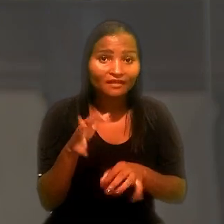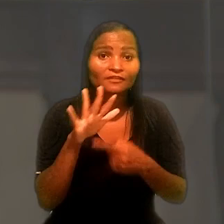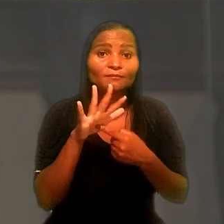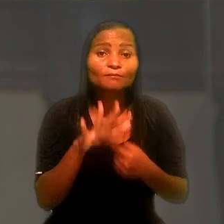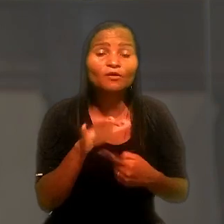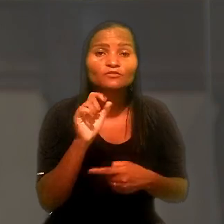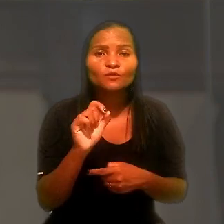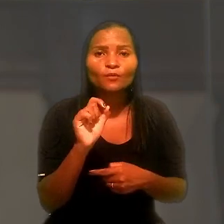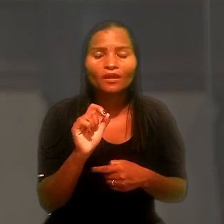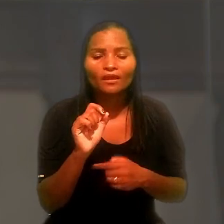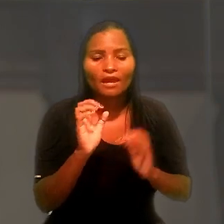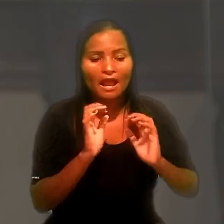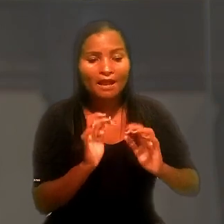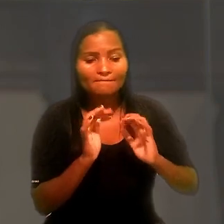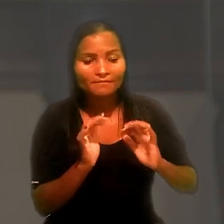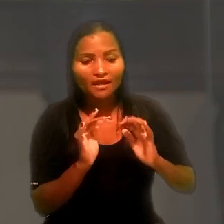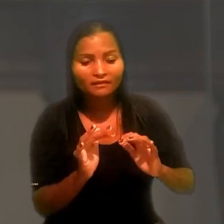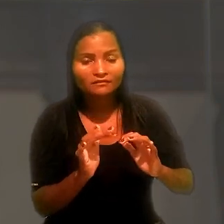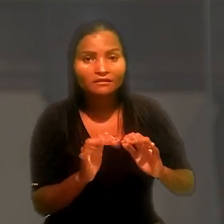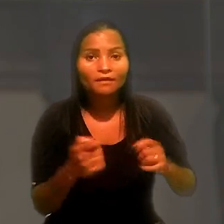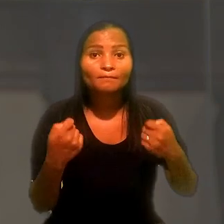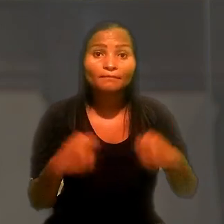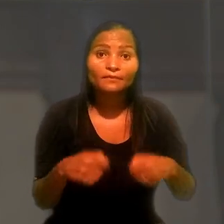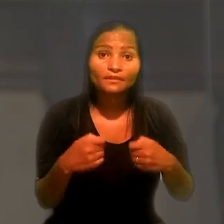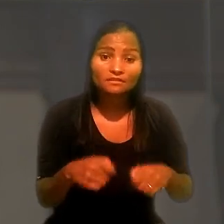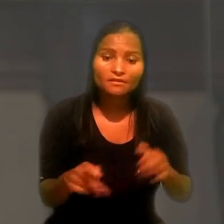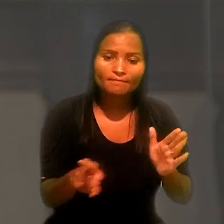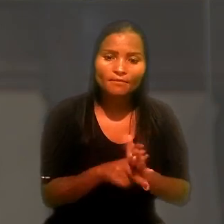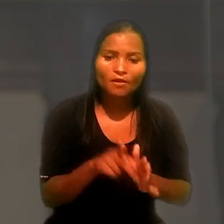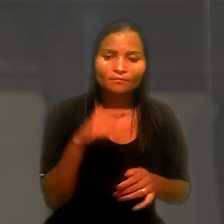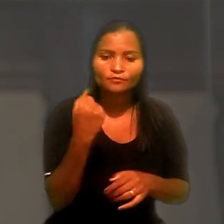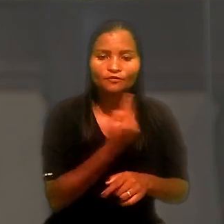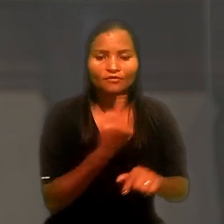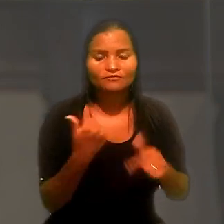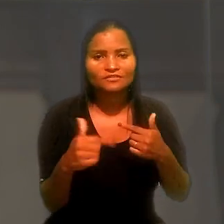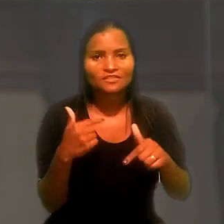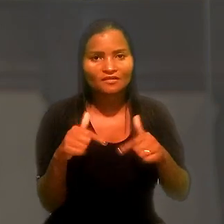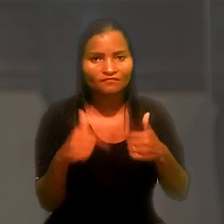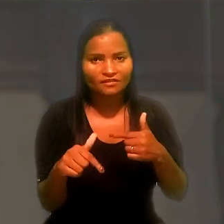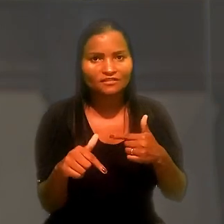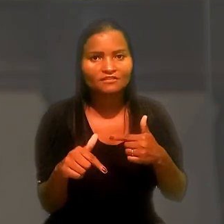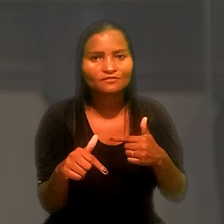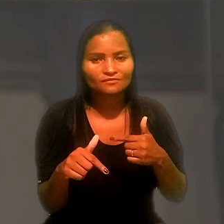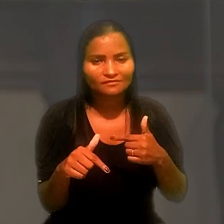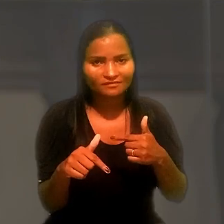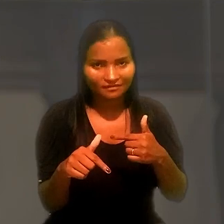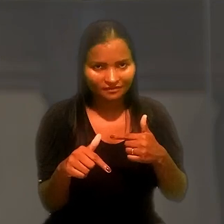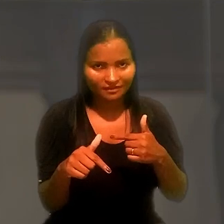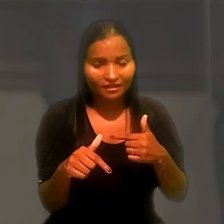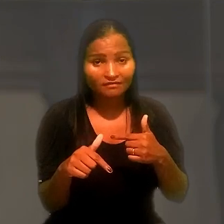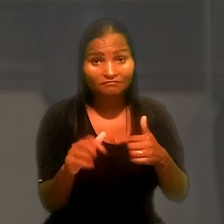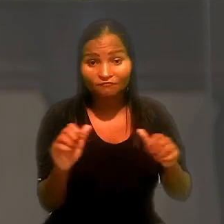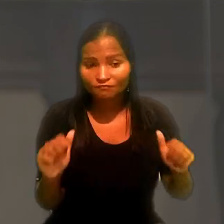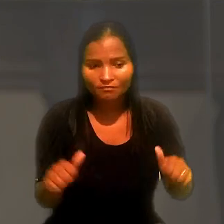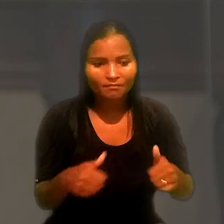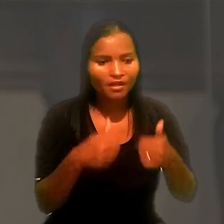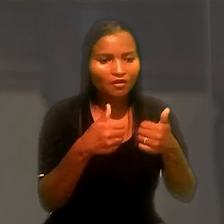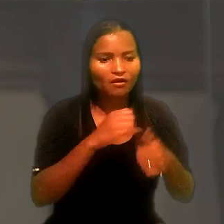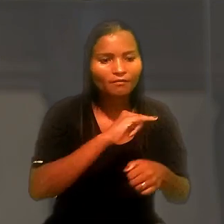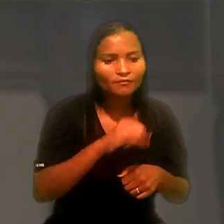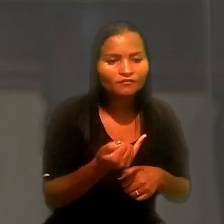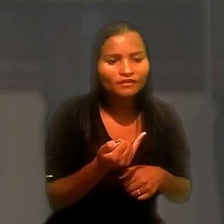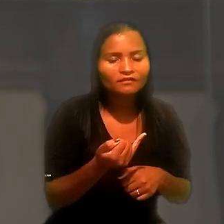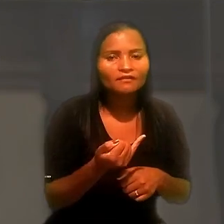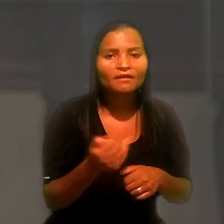coisa: a máquina ela tem de estar a nosso serviço. Quanto melhor for o